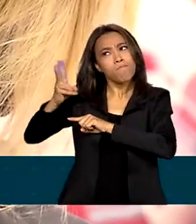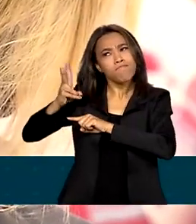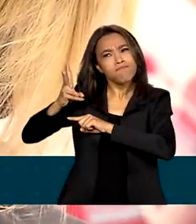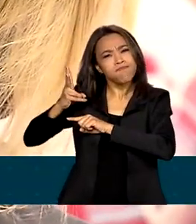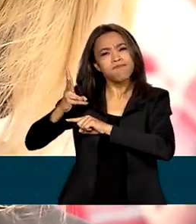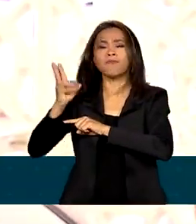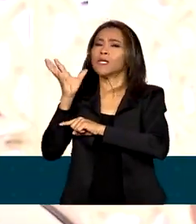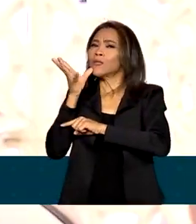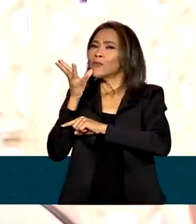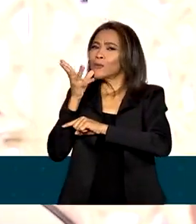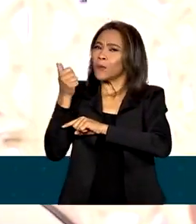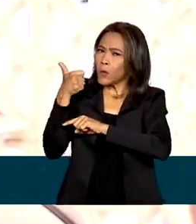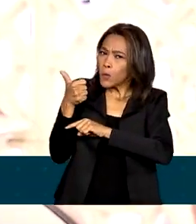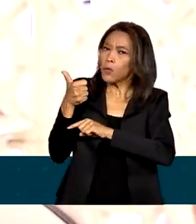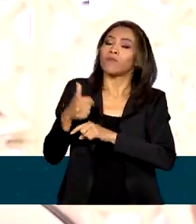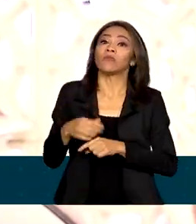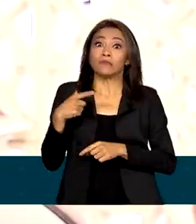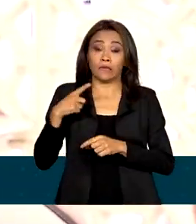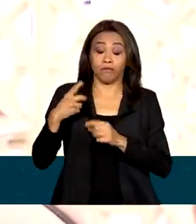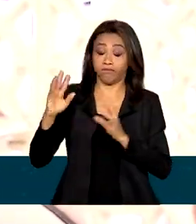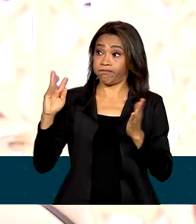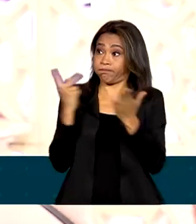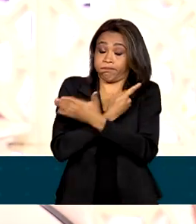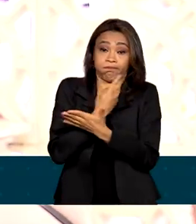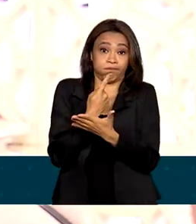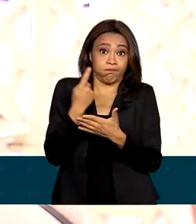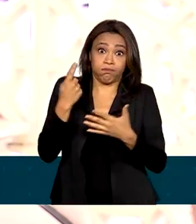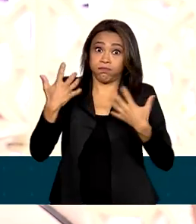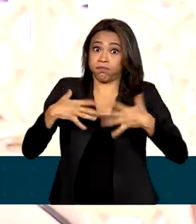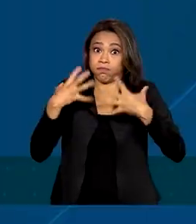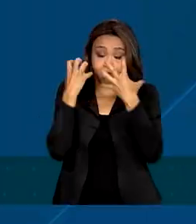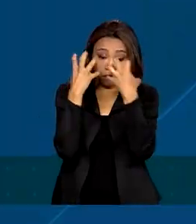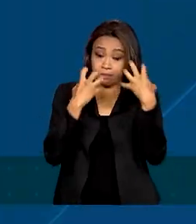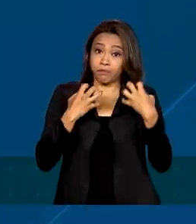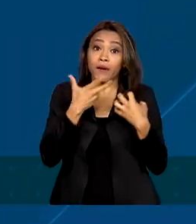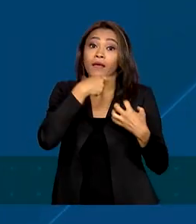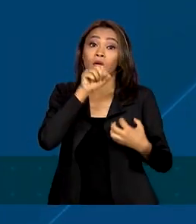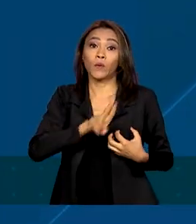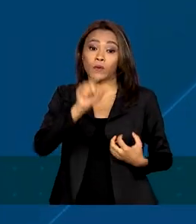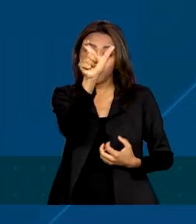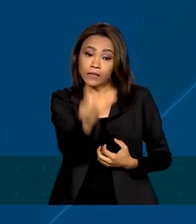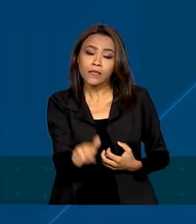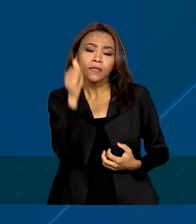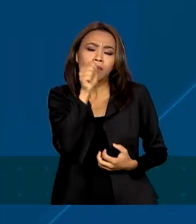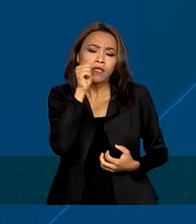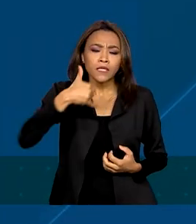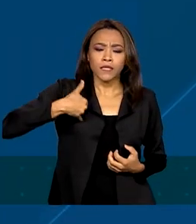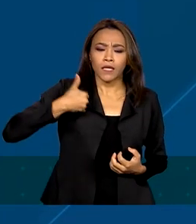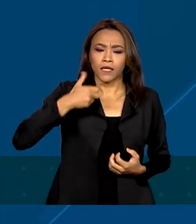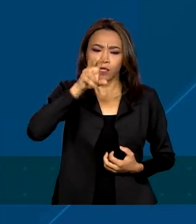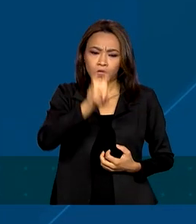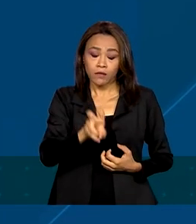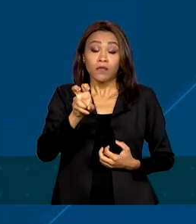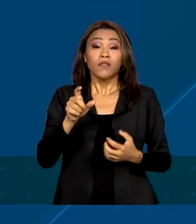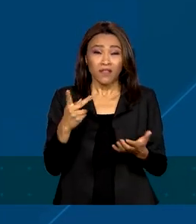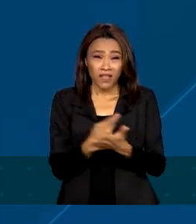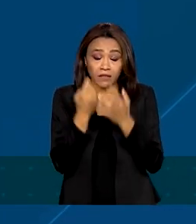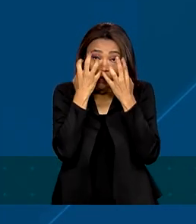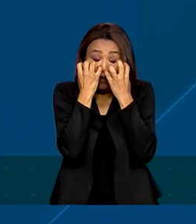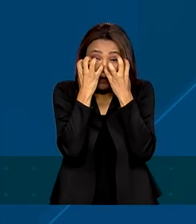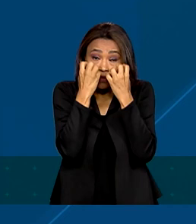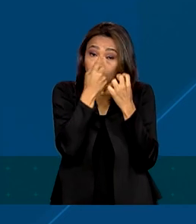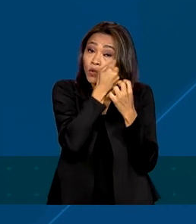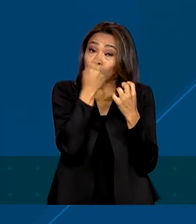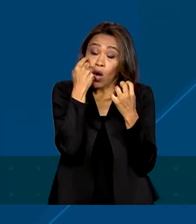ao Penteado tem causado reações adversas em quem usa Lorena de cinco anos sofreu irritação nos olhos